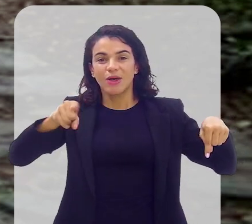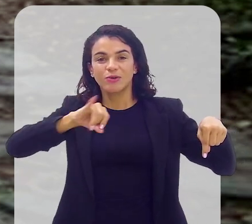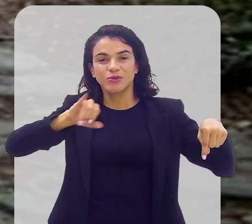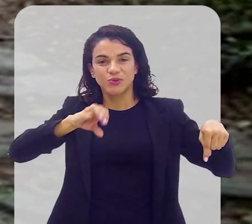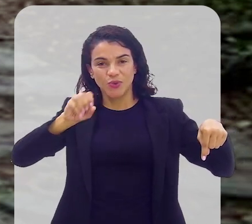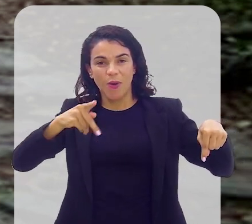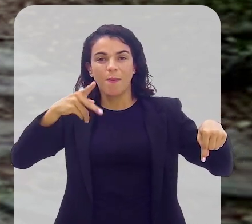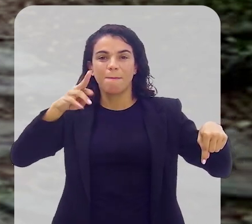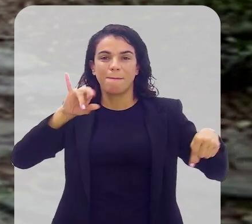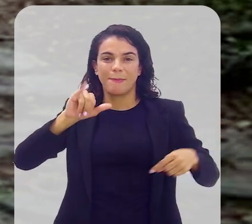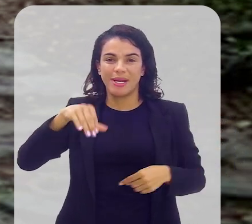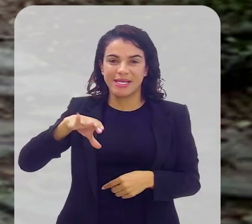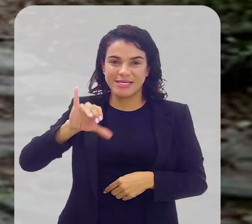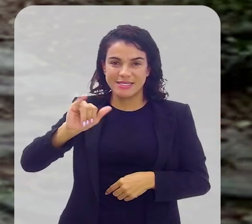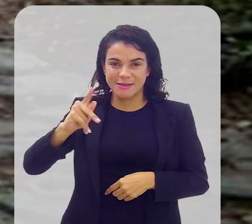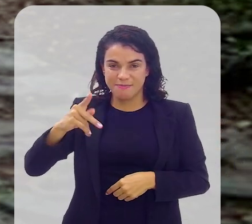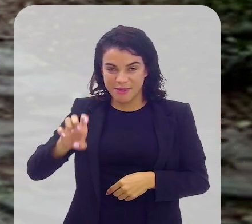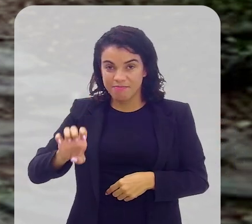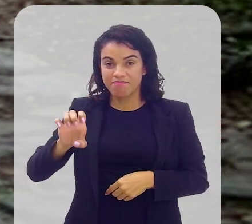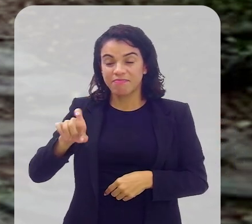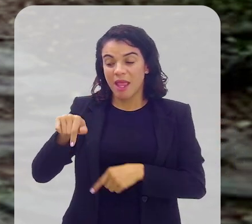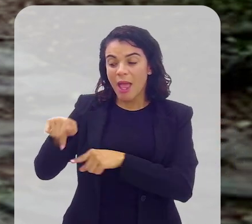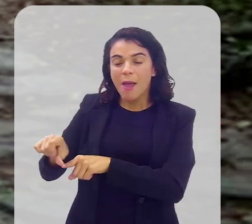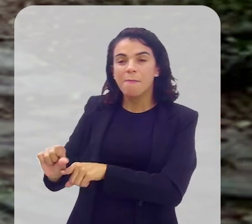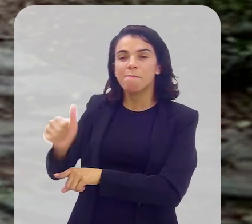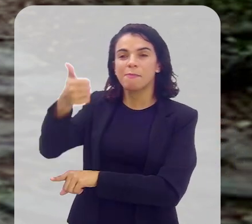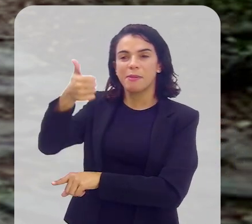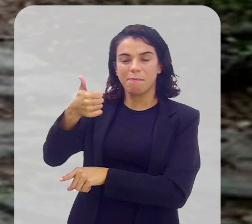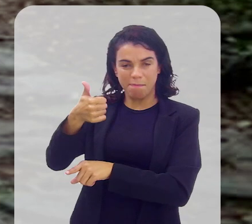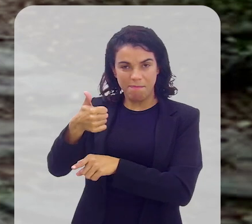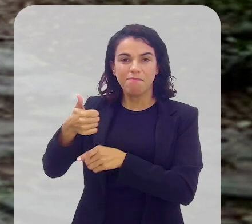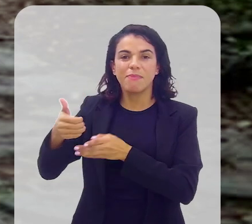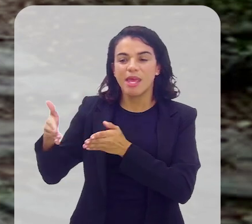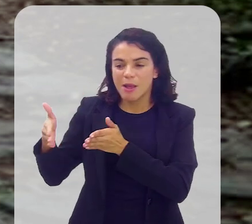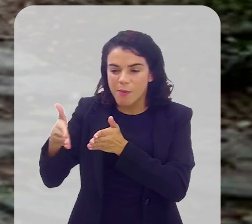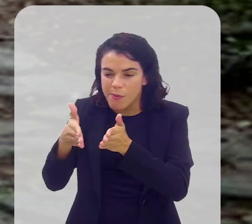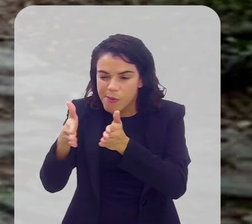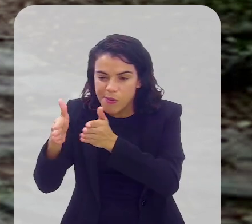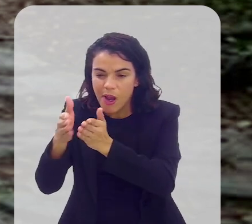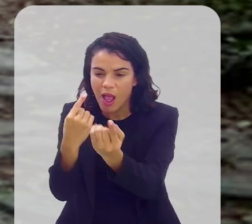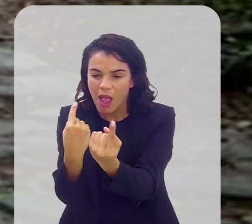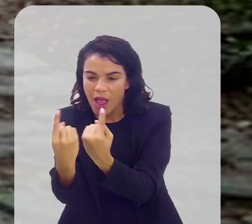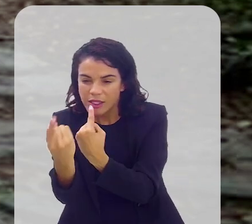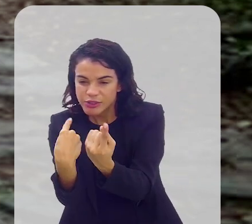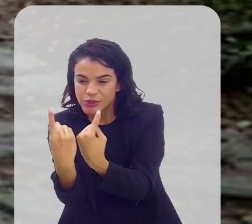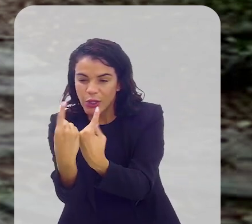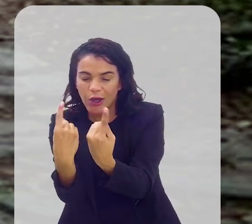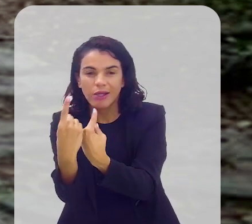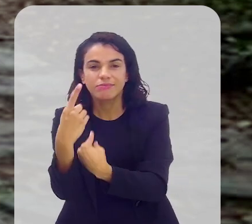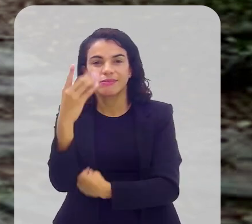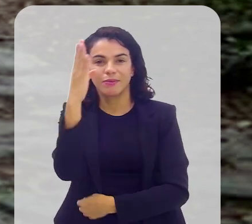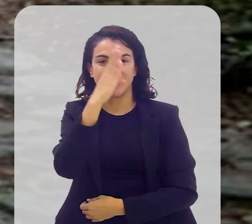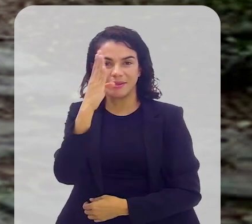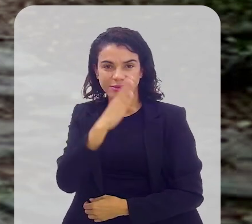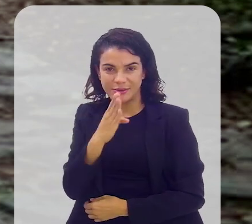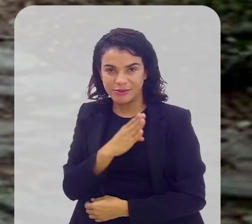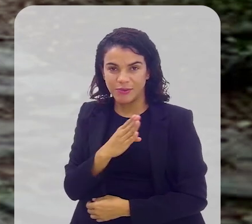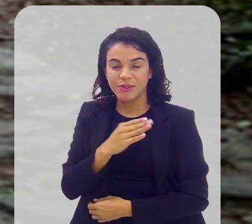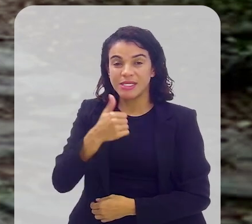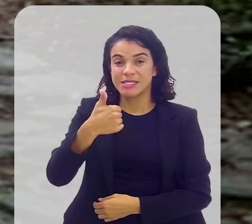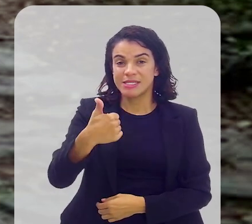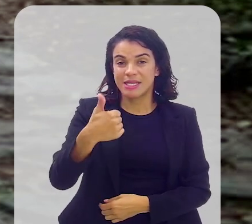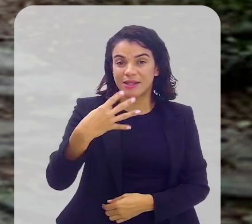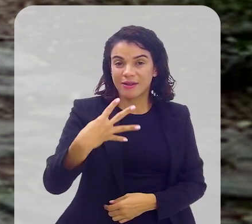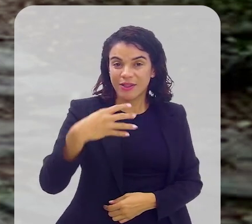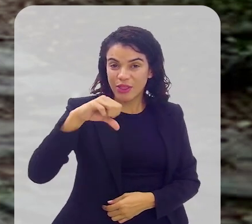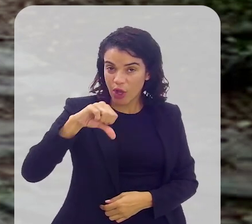Príncipe e que ficou conhecida como Estrada Imperial, considerada por muitos a primeira estrada de rodagem do Brasil. A primeira estrada de